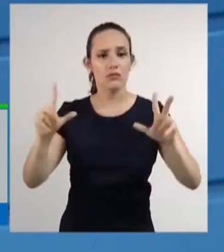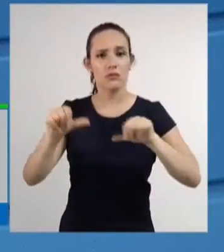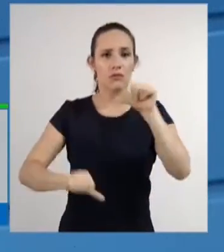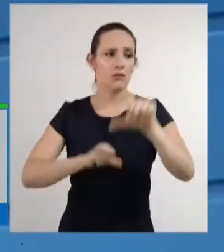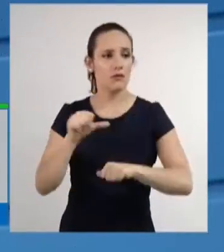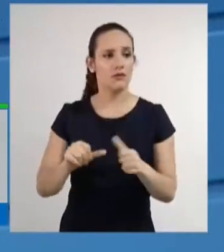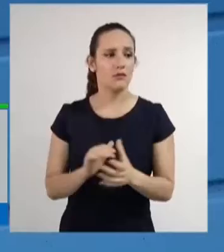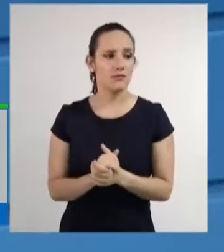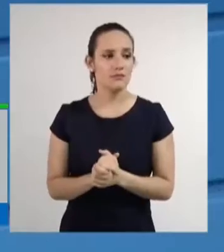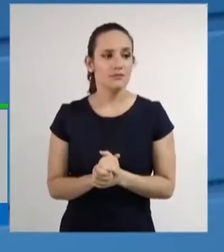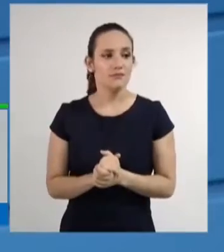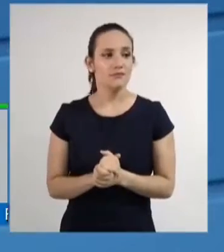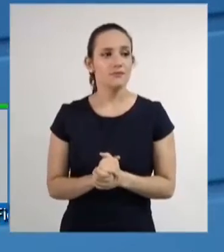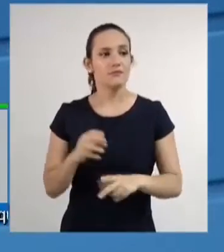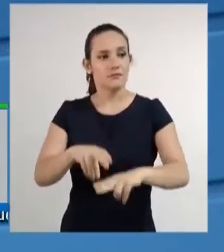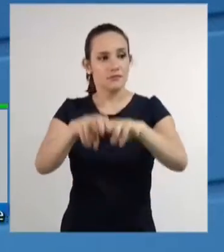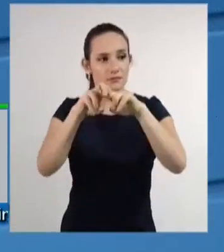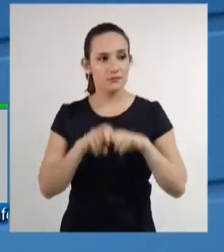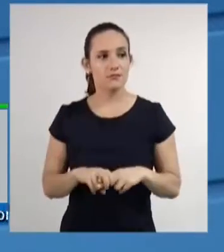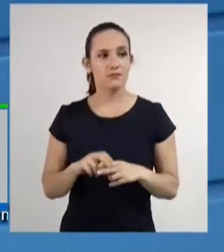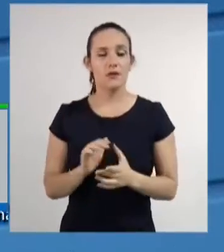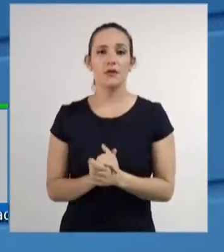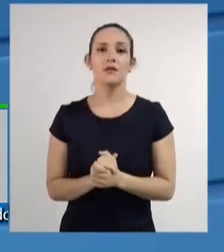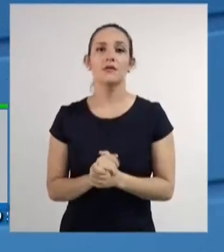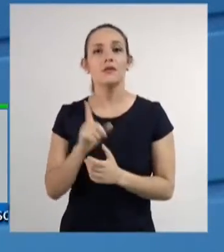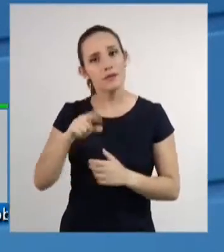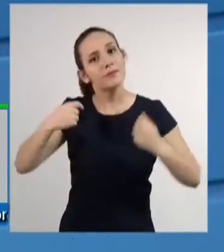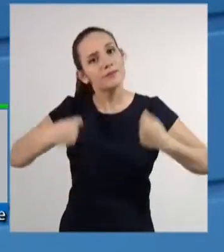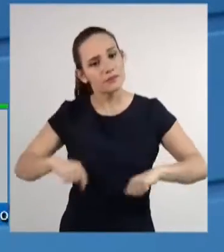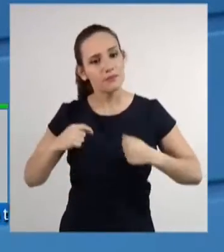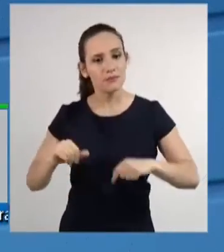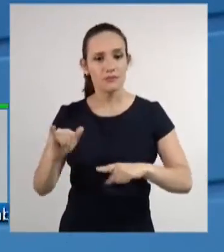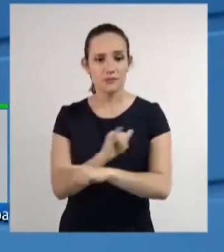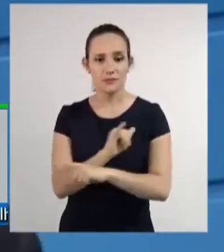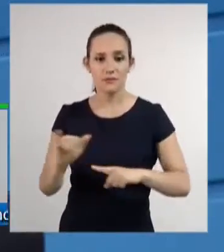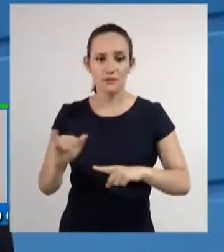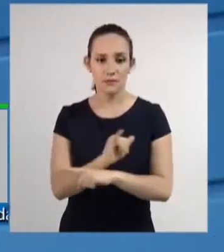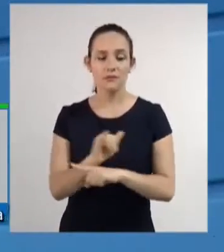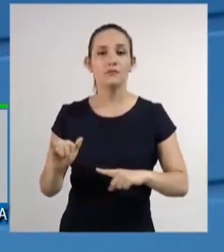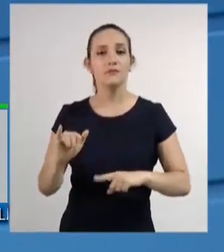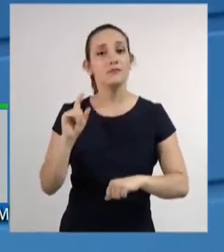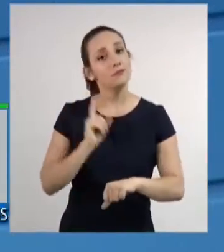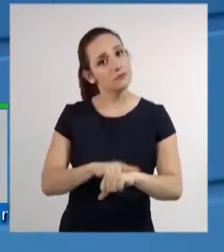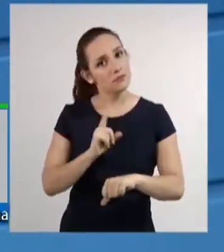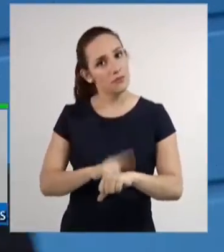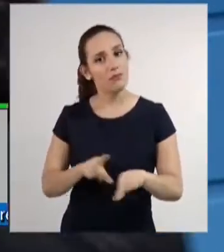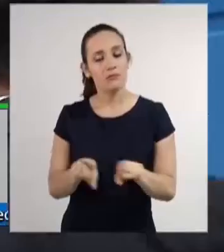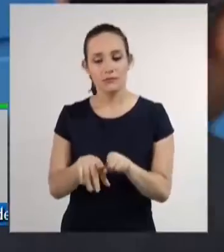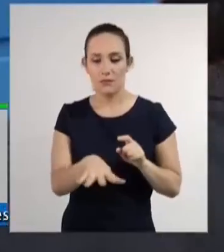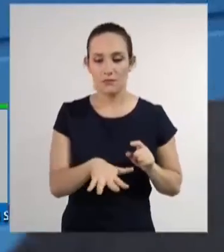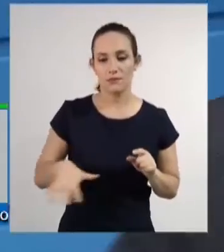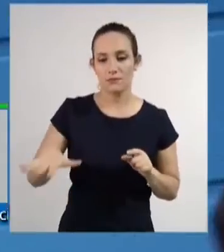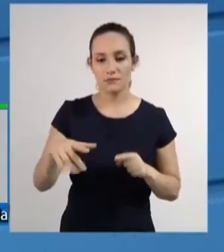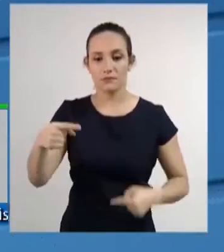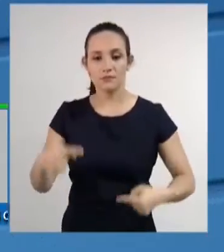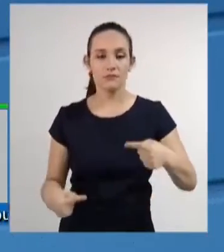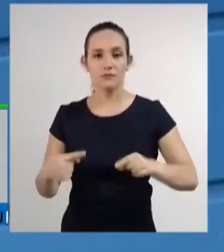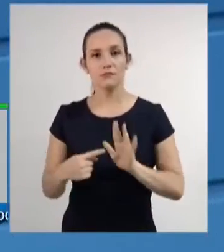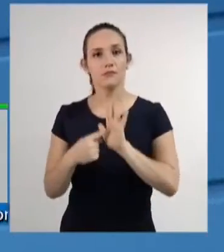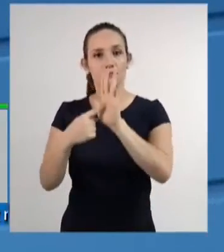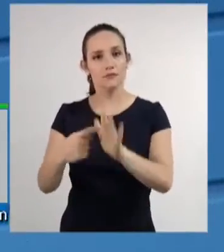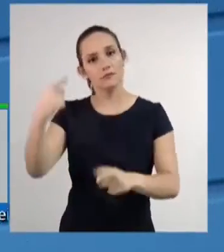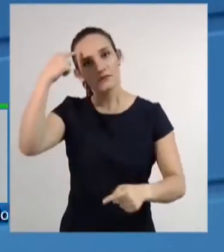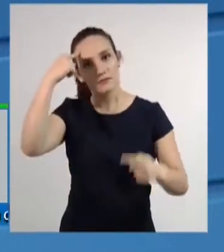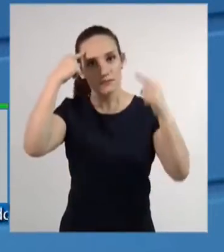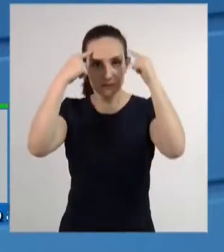em proveito próprio. Por isso, a necessidade de ferramentas, momentos e espaços para exposição